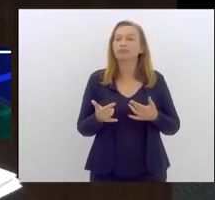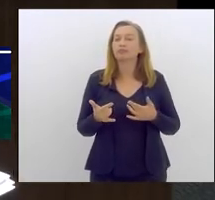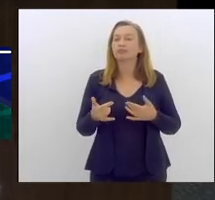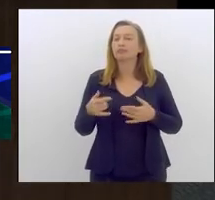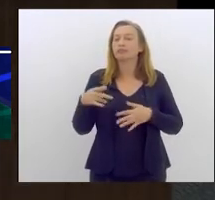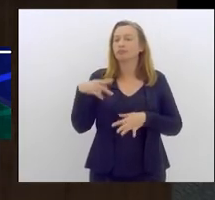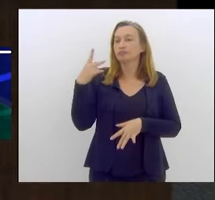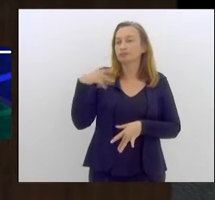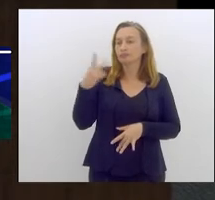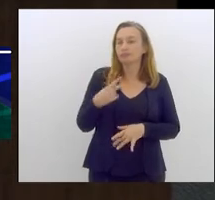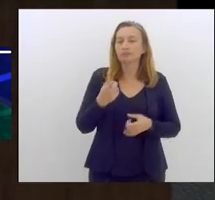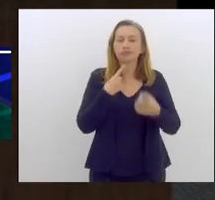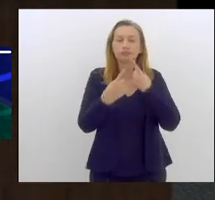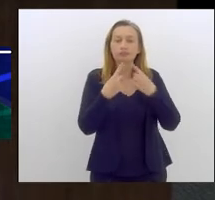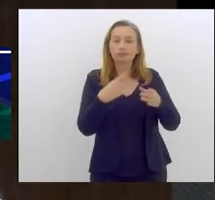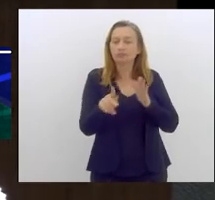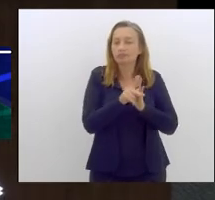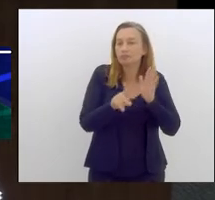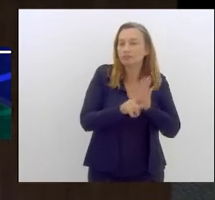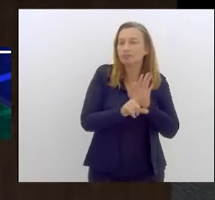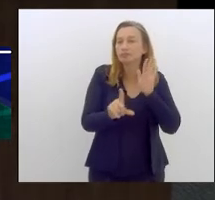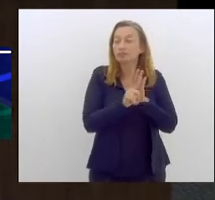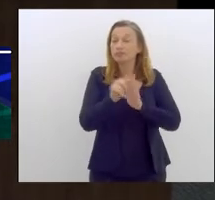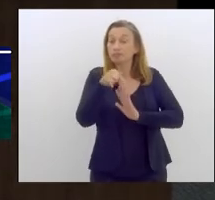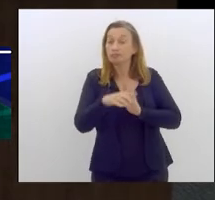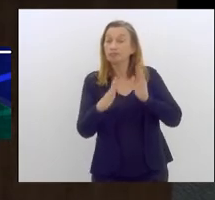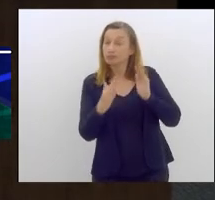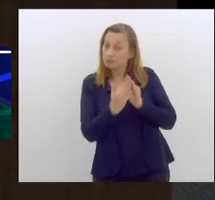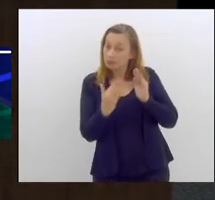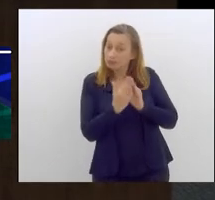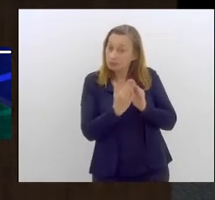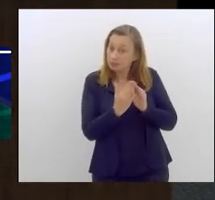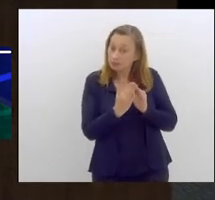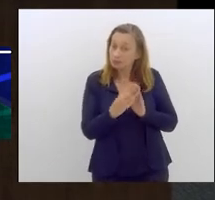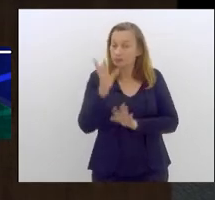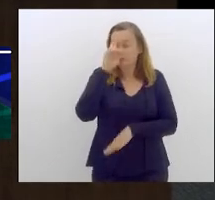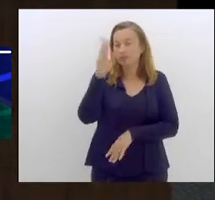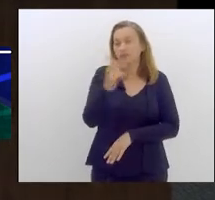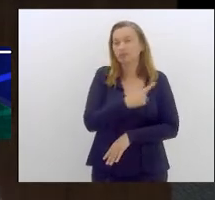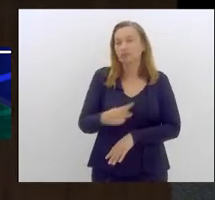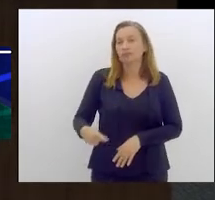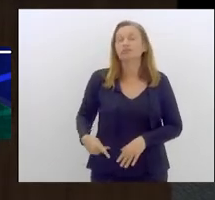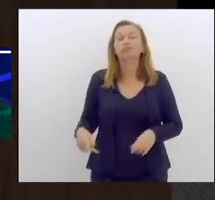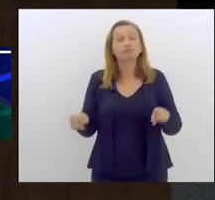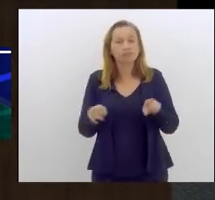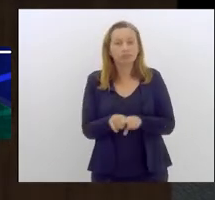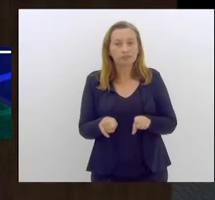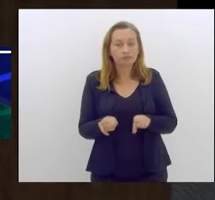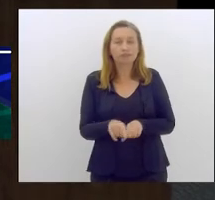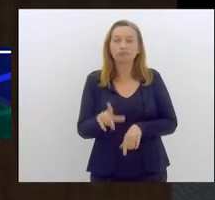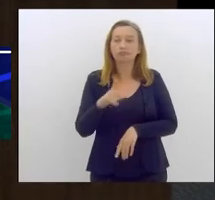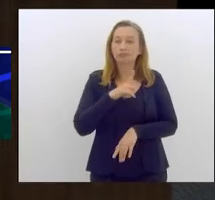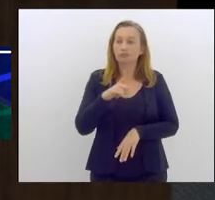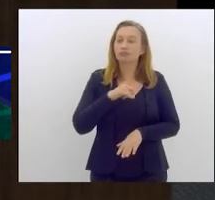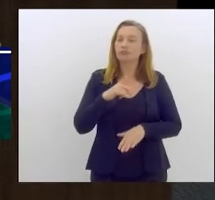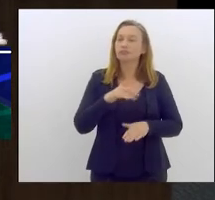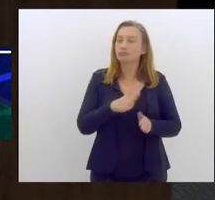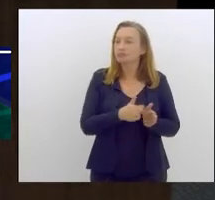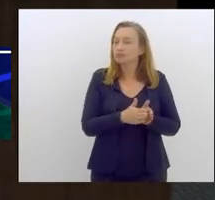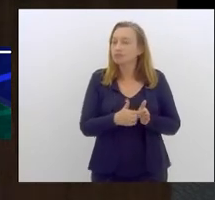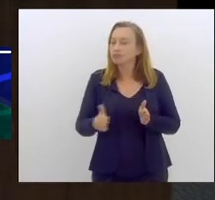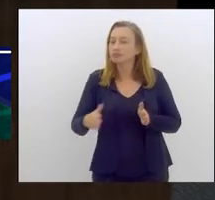discute projetos de leis, que essa casa, inclusive, senhora presidenta, também teve um processo